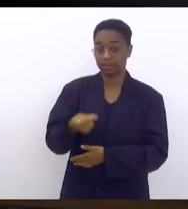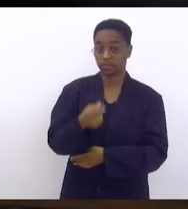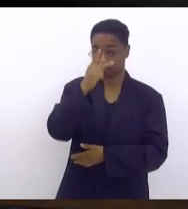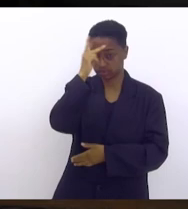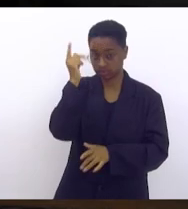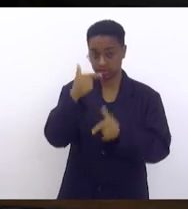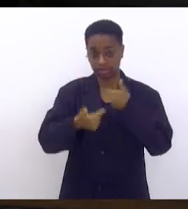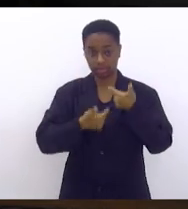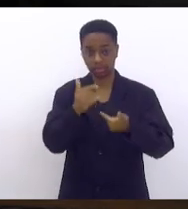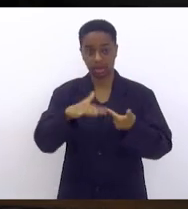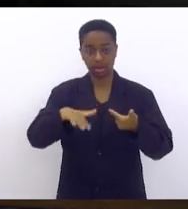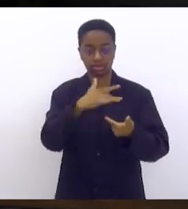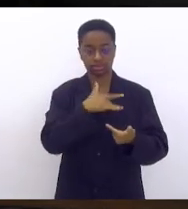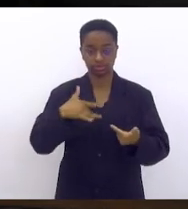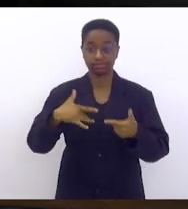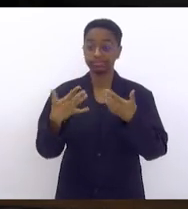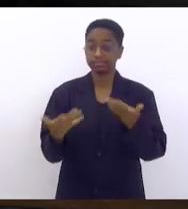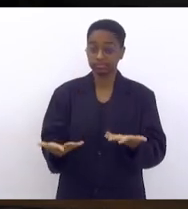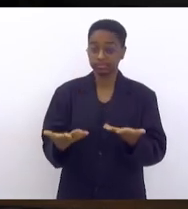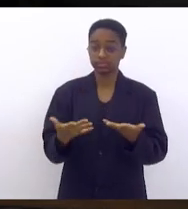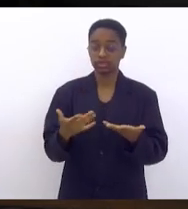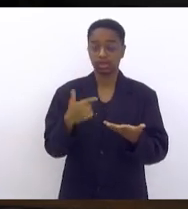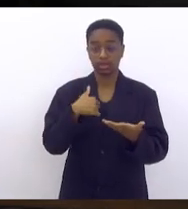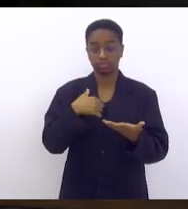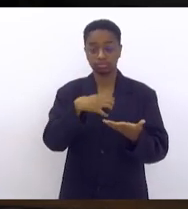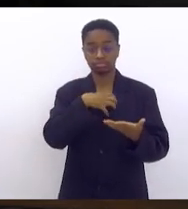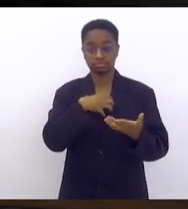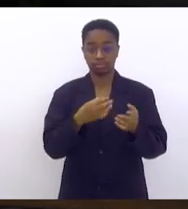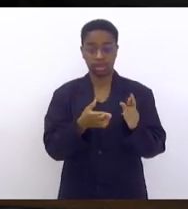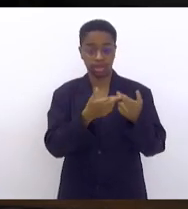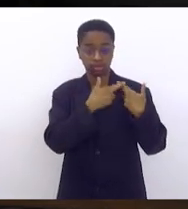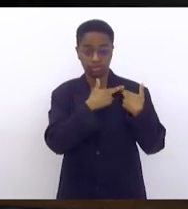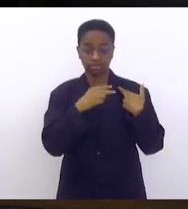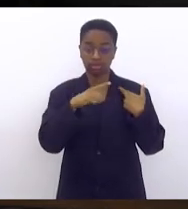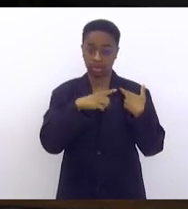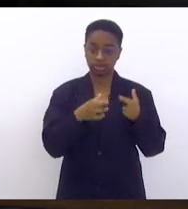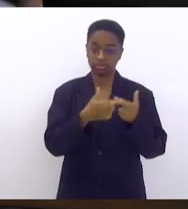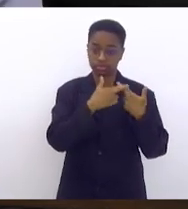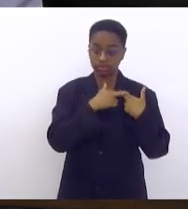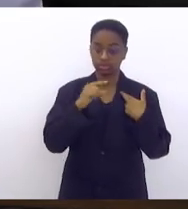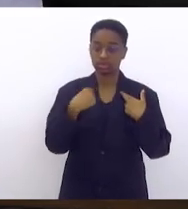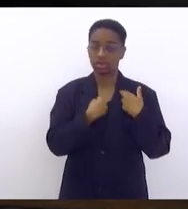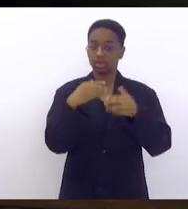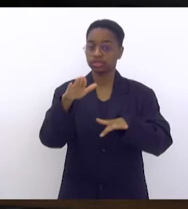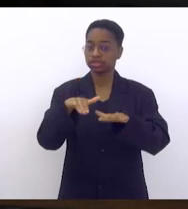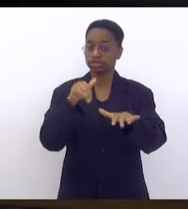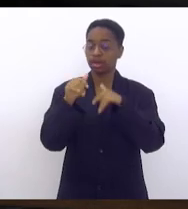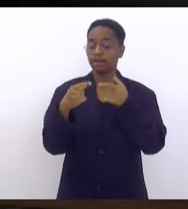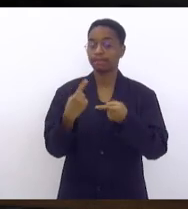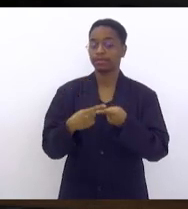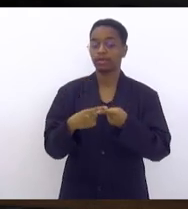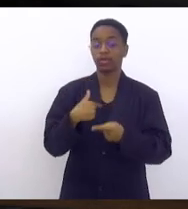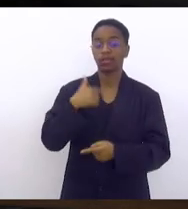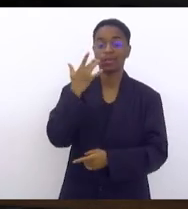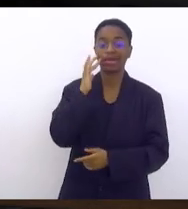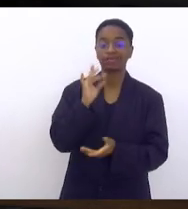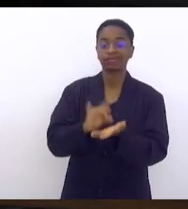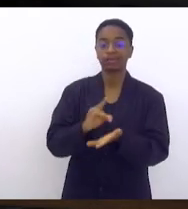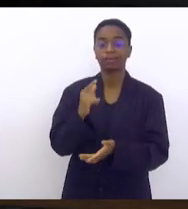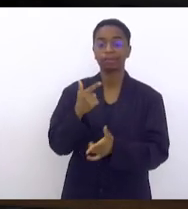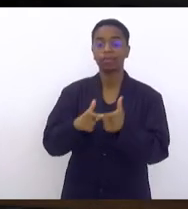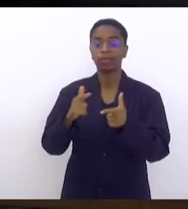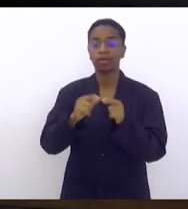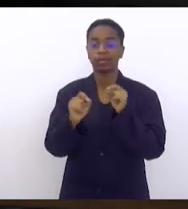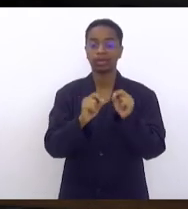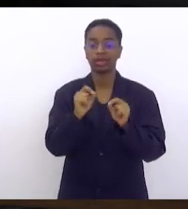e de endemia. Então, com responsabilidade, nós vamos chamar, porque eu acho que aí é o problema. Não é justo